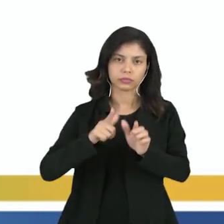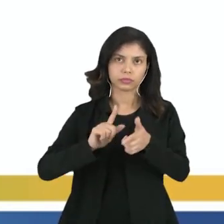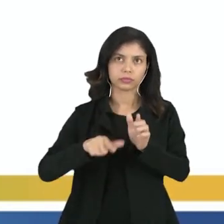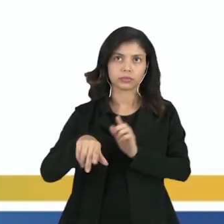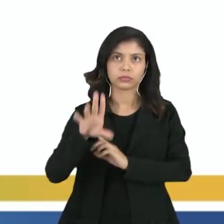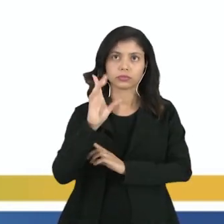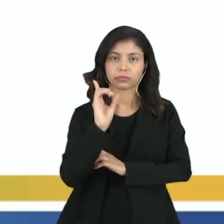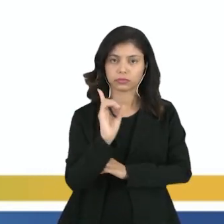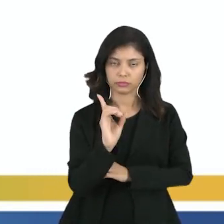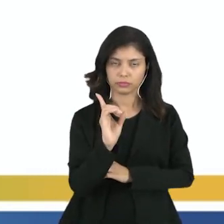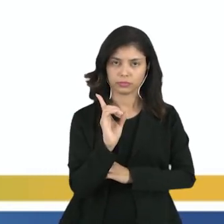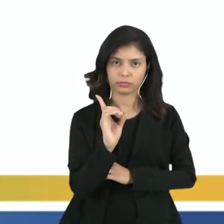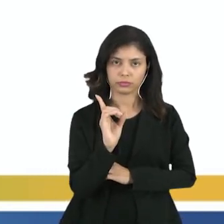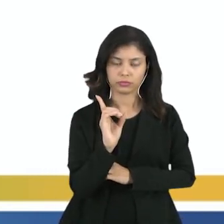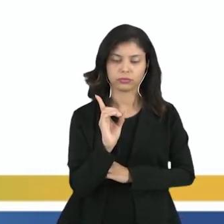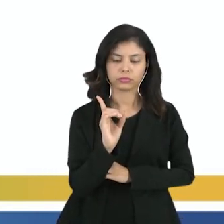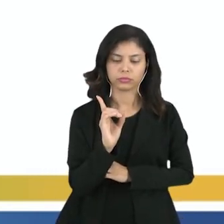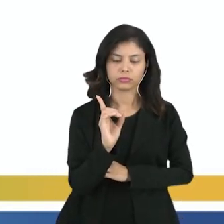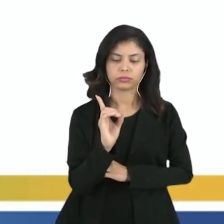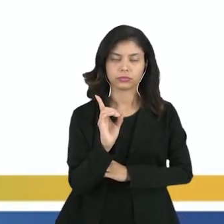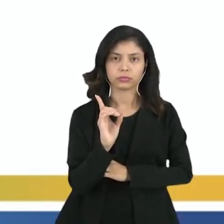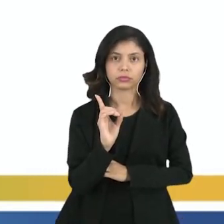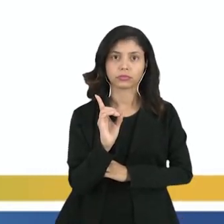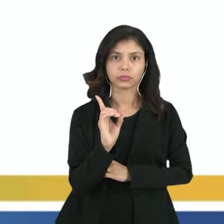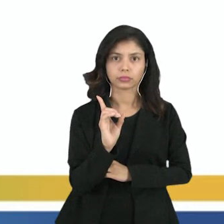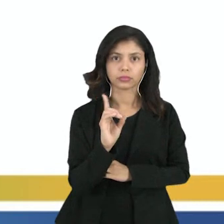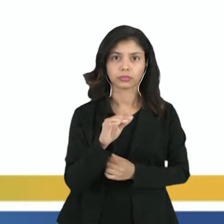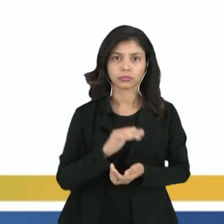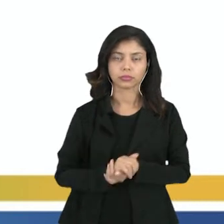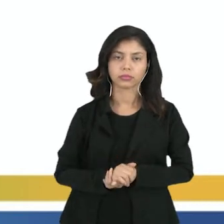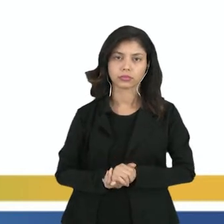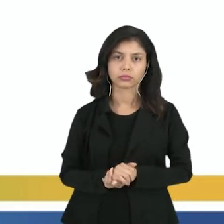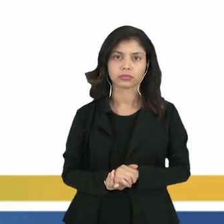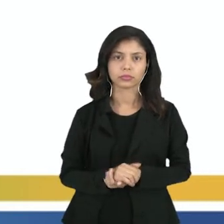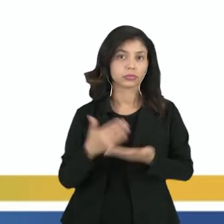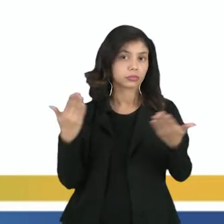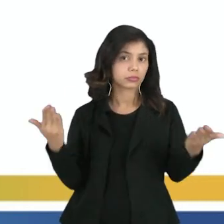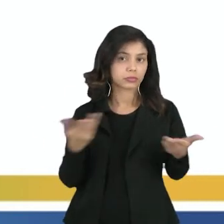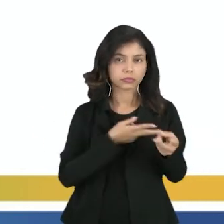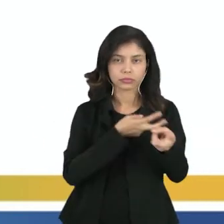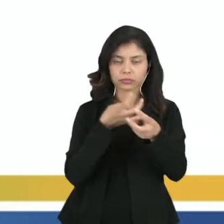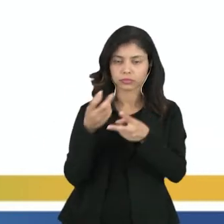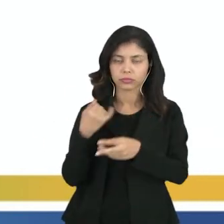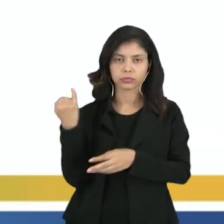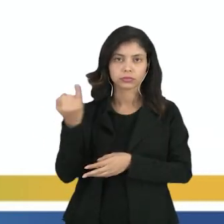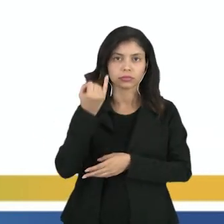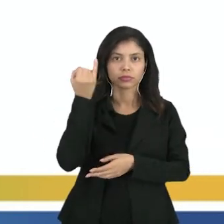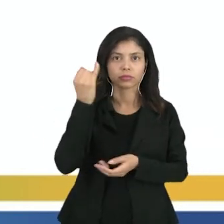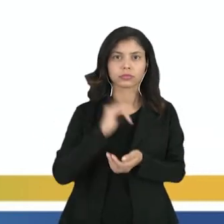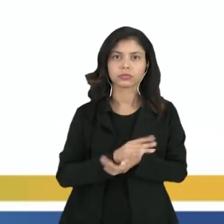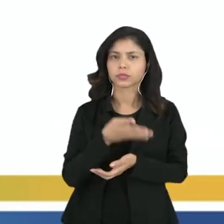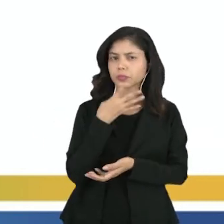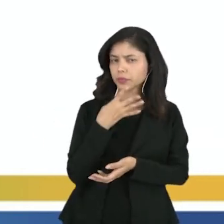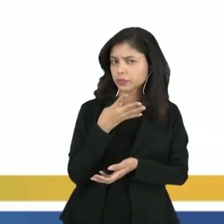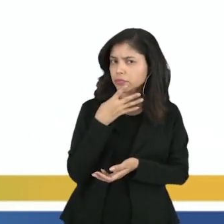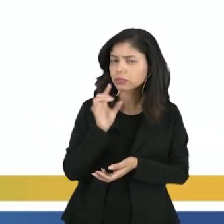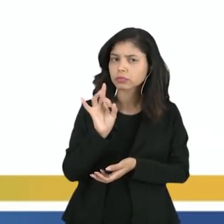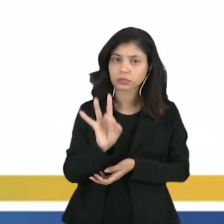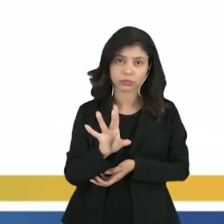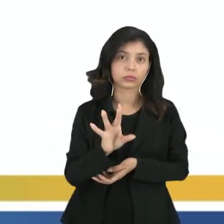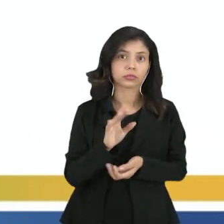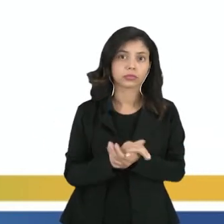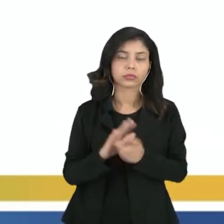a meio, ou melhor, entre 0 e 1, é a letra D. Então, percebemos a importância de reconhecermos não só o tipo de